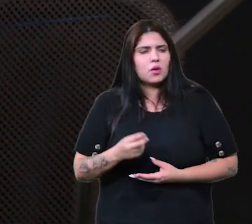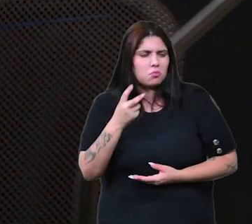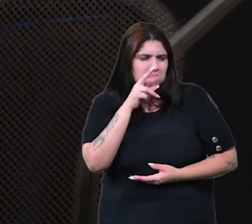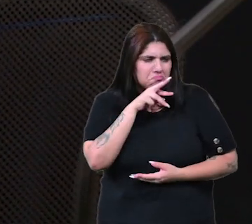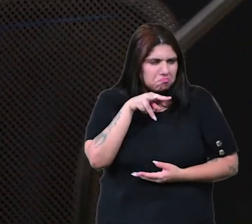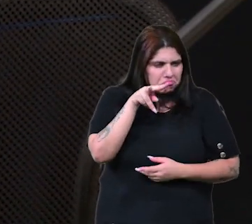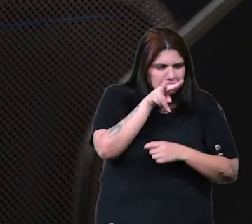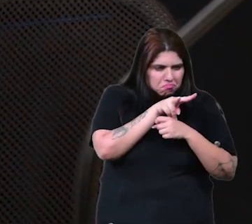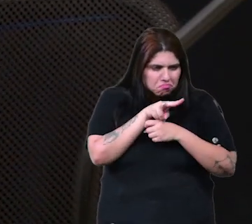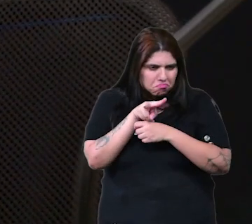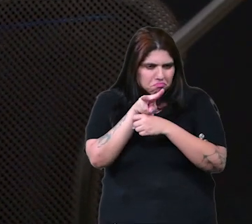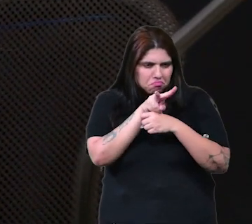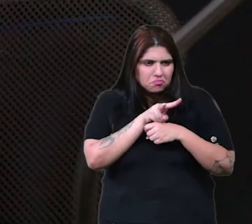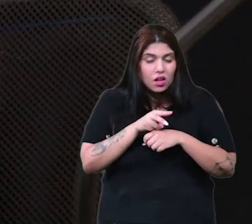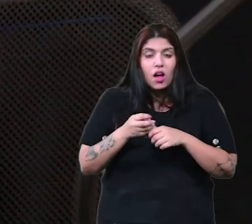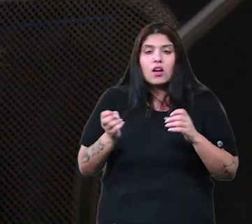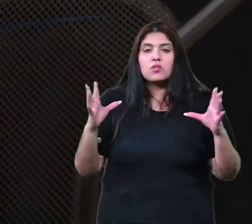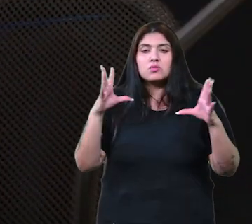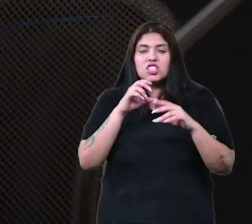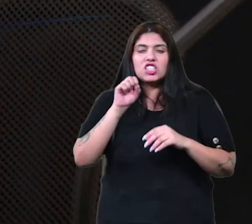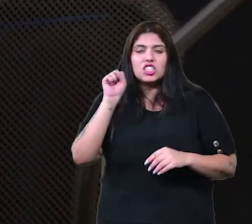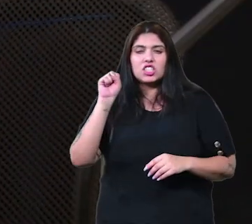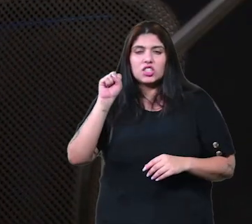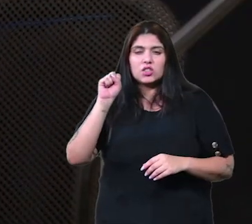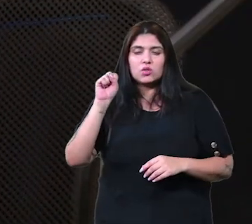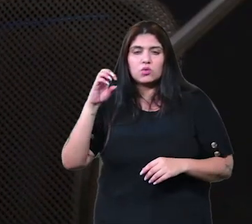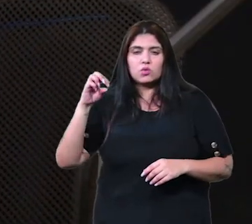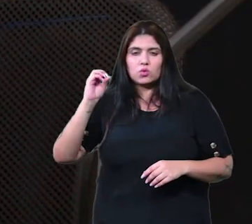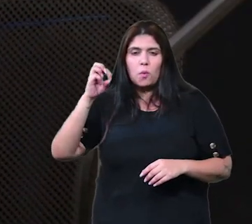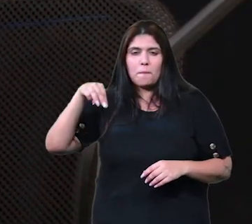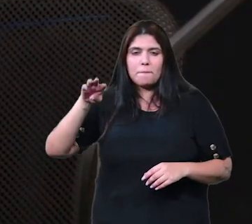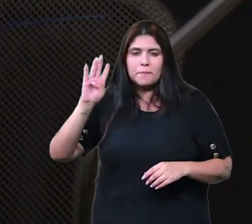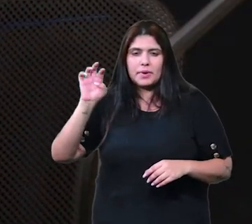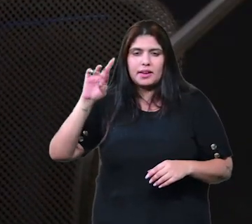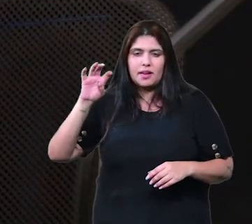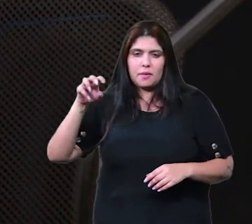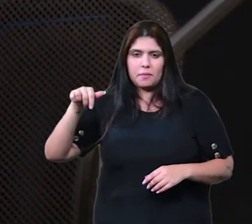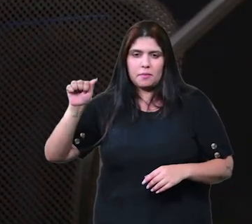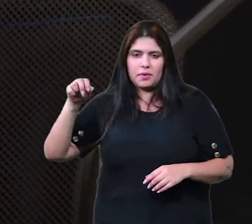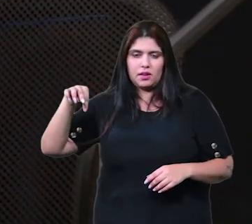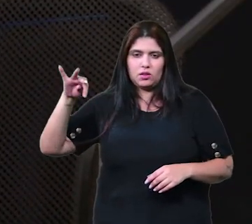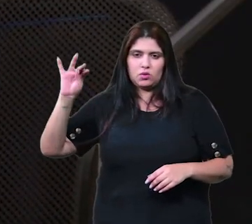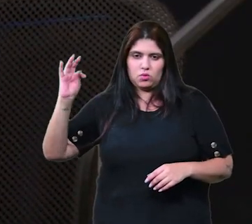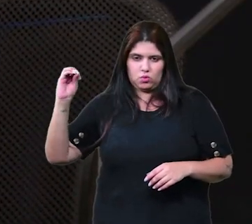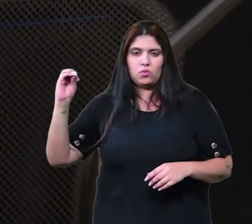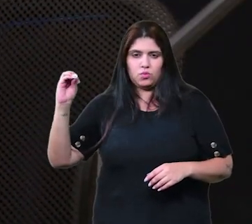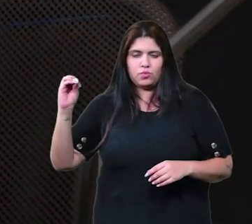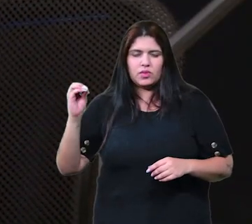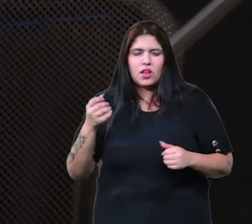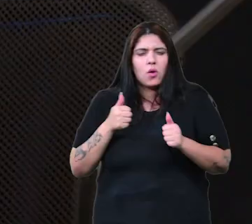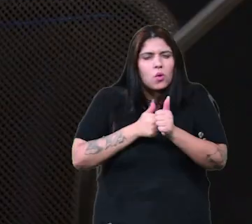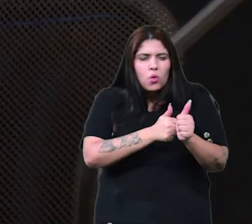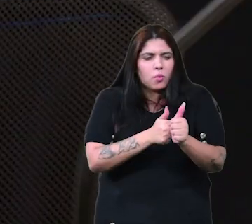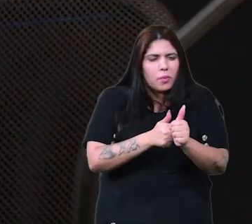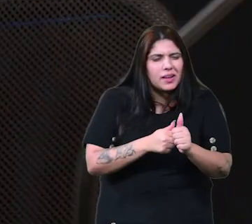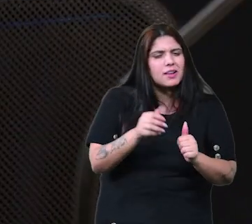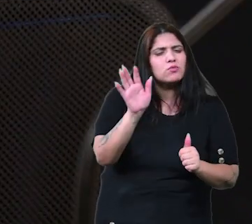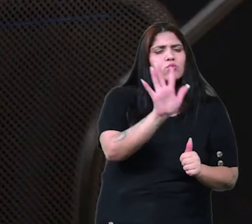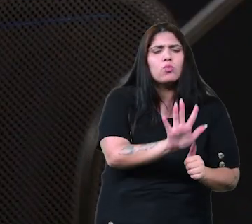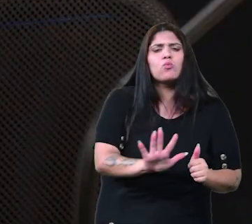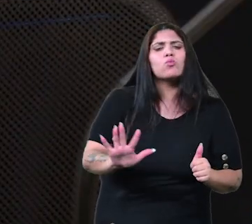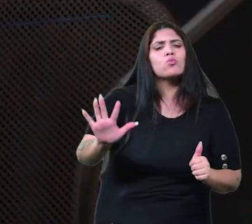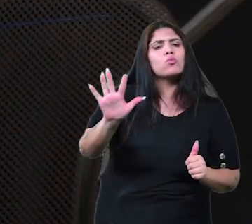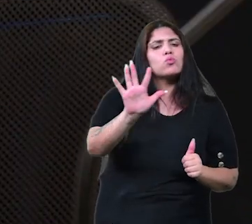sombreamento, shadowing. E aí eu pude acompanhar toda a situação, né? Fui com a gerente de alimentos e bebidas, vi ela dando o comando lá